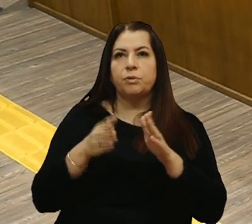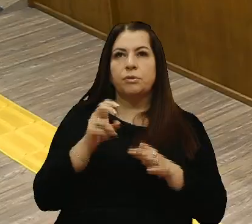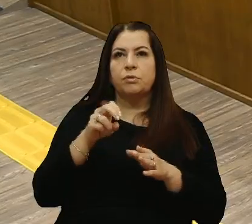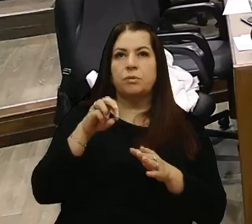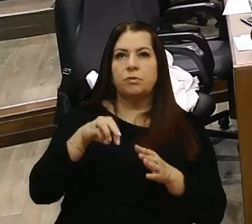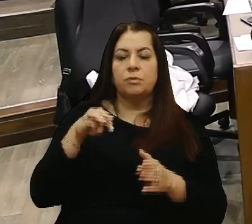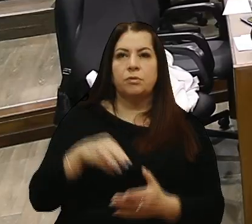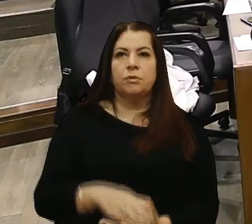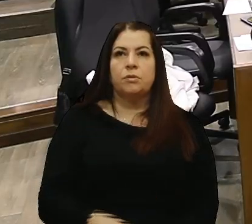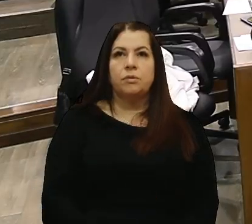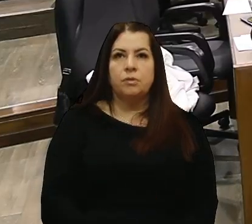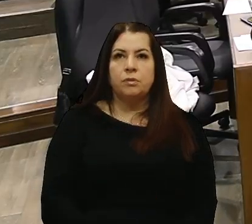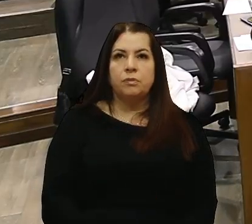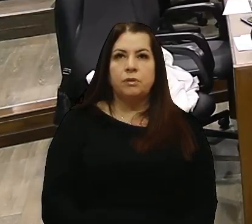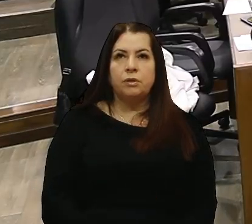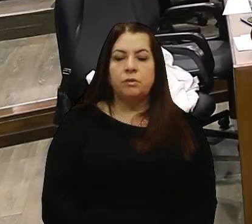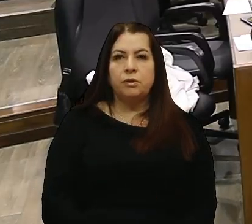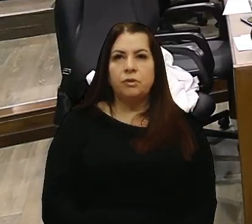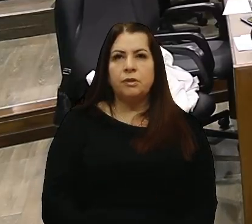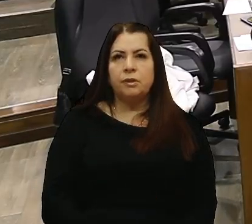5 minutos.